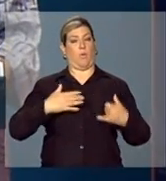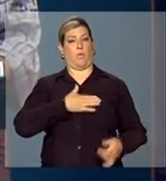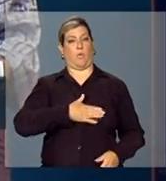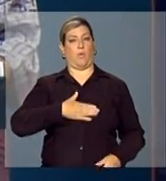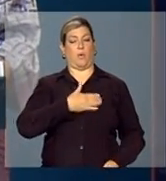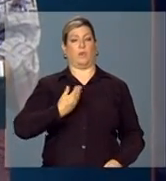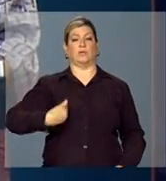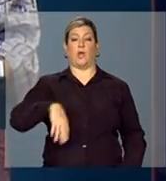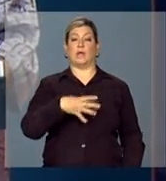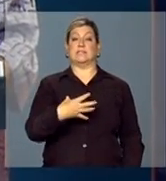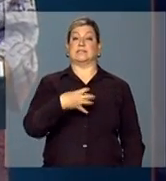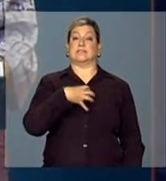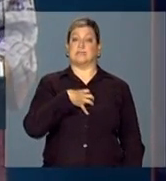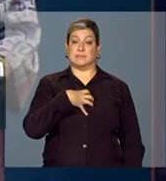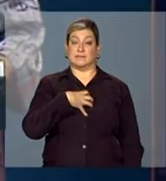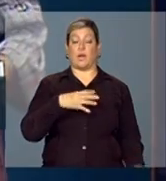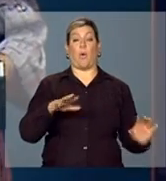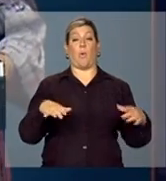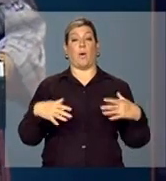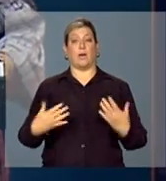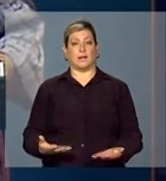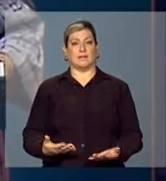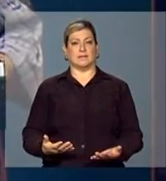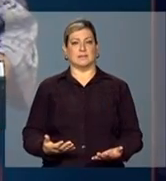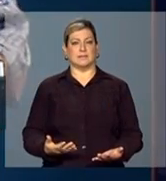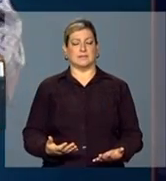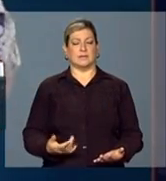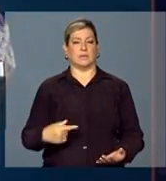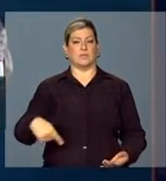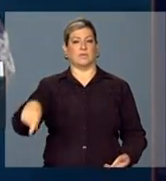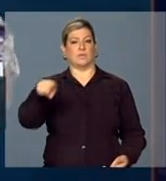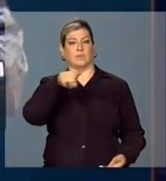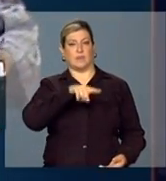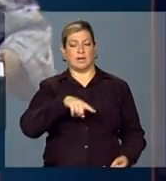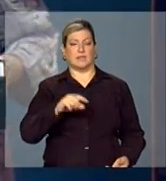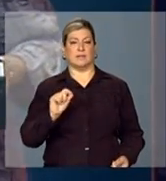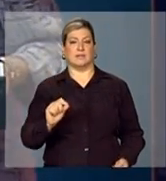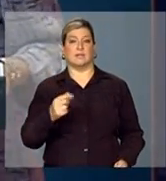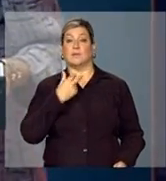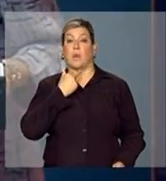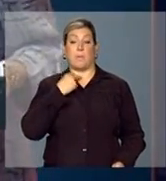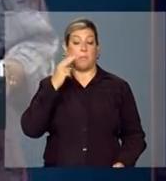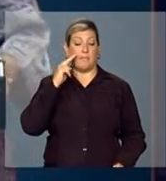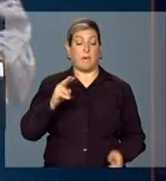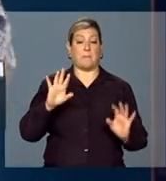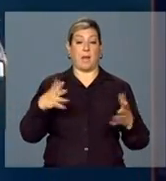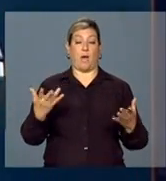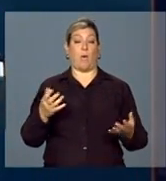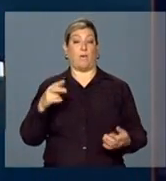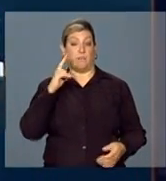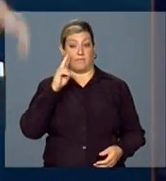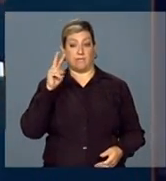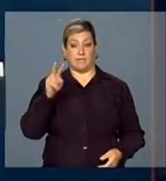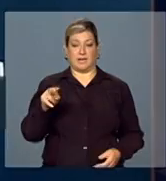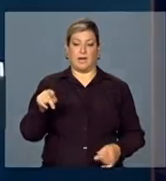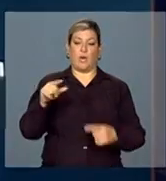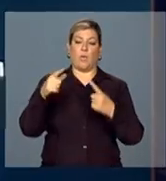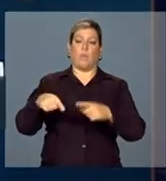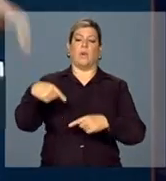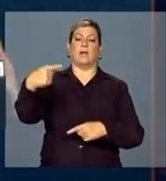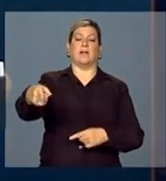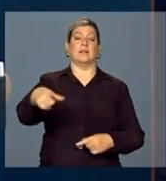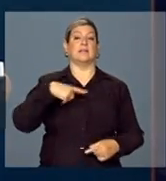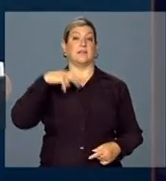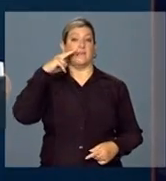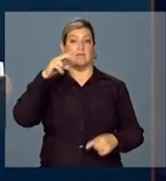nós sentimos quando, os senhores não podem olhar, mas quando olhamos para ali e